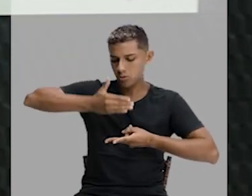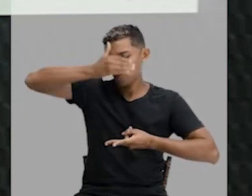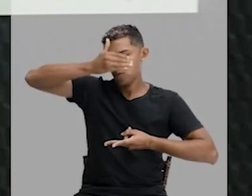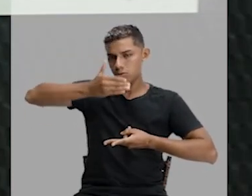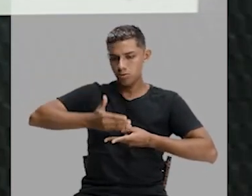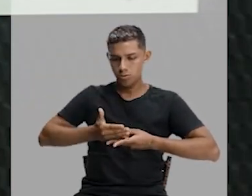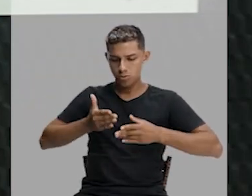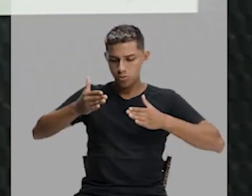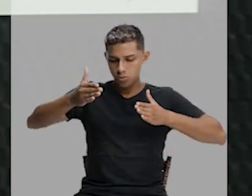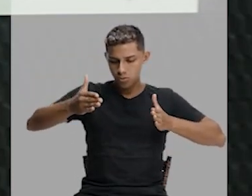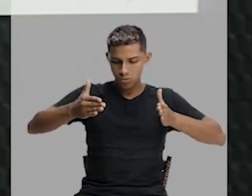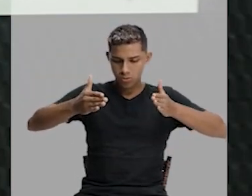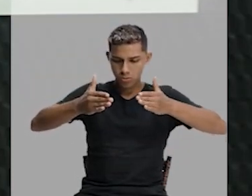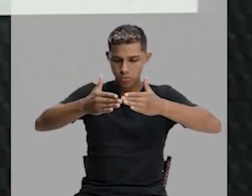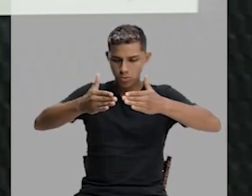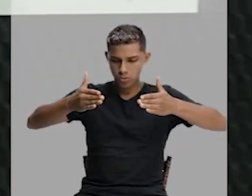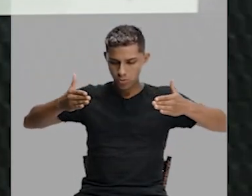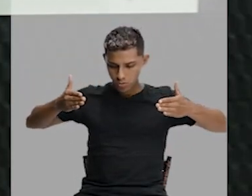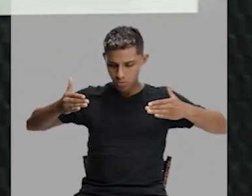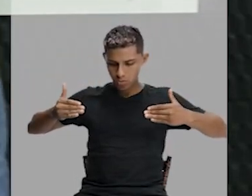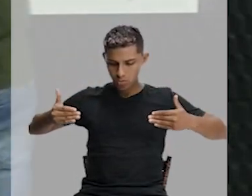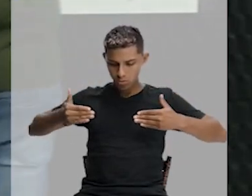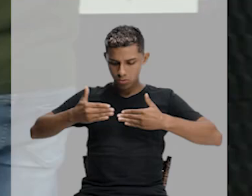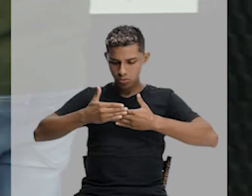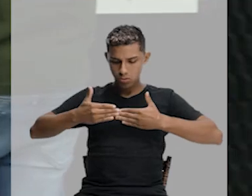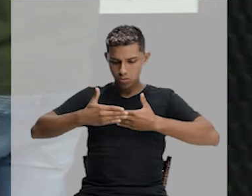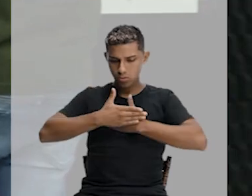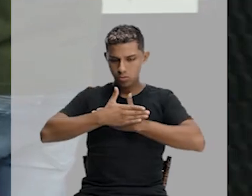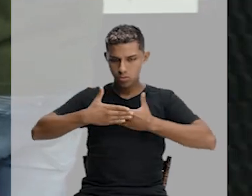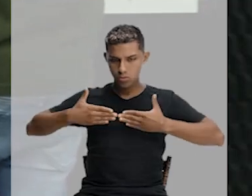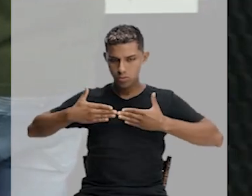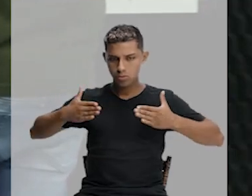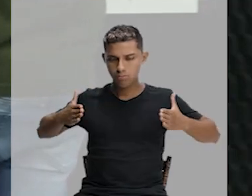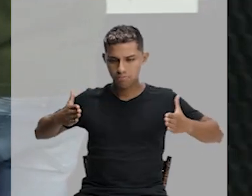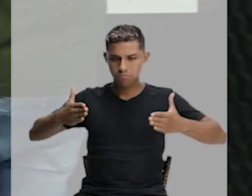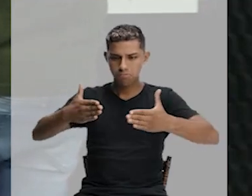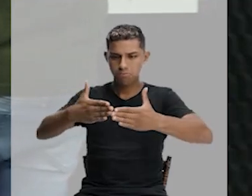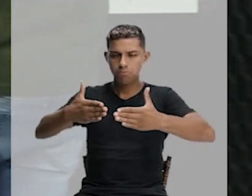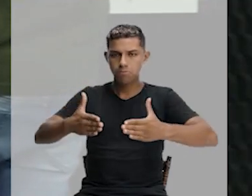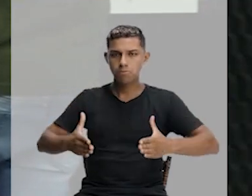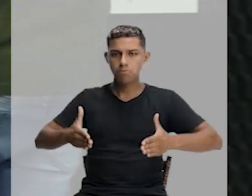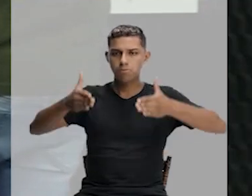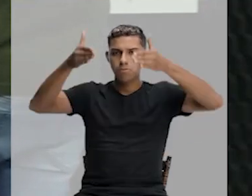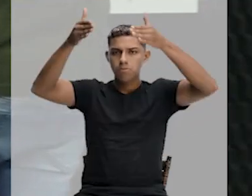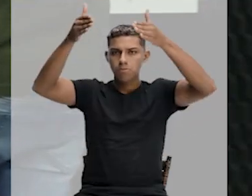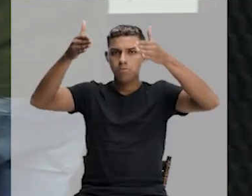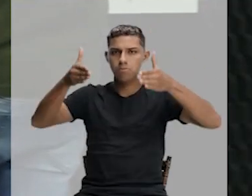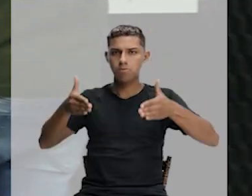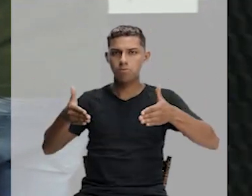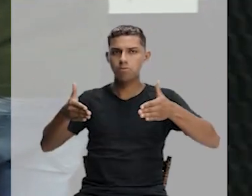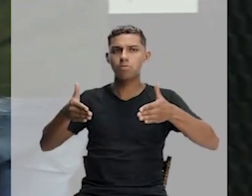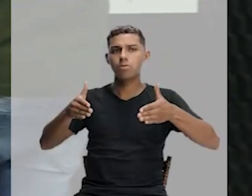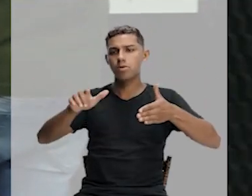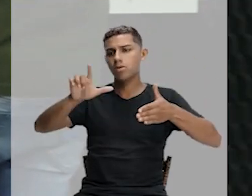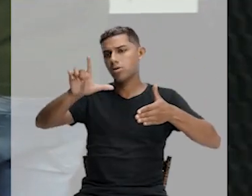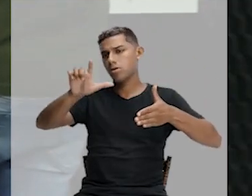esses que a gente está vendo de forma mais planificada. Então, esse aqui também é uma face lateral.